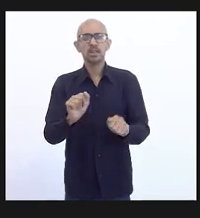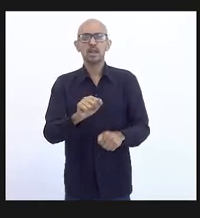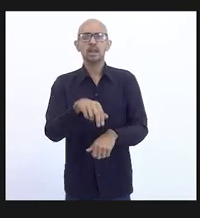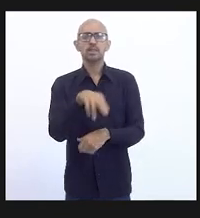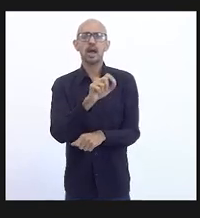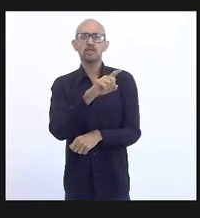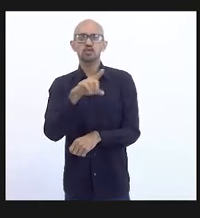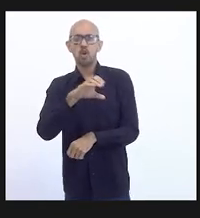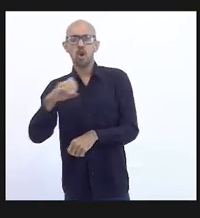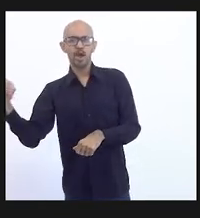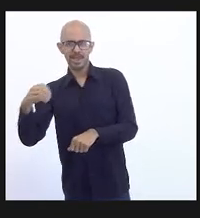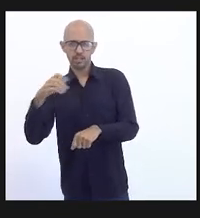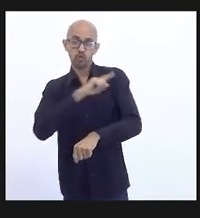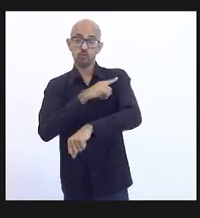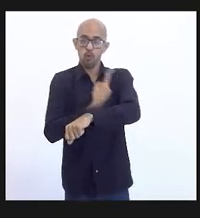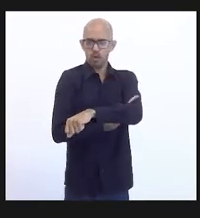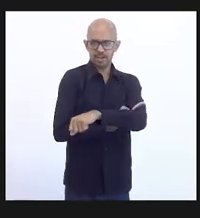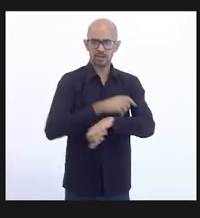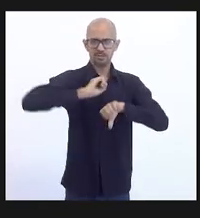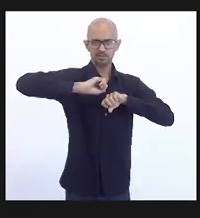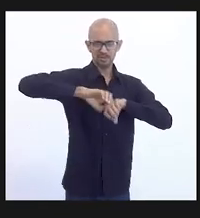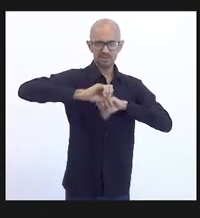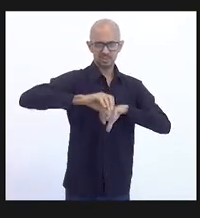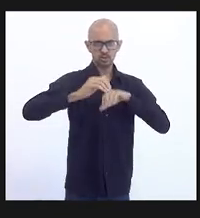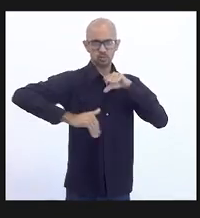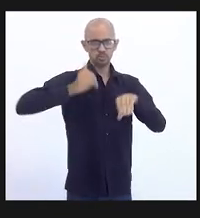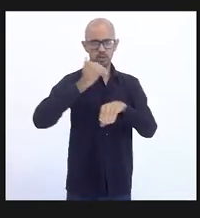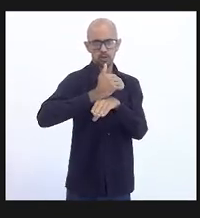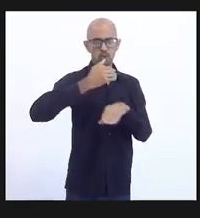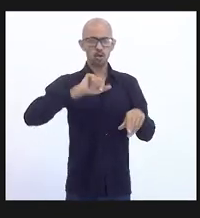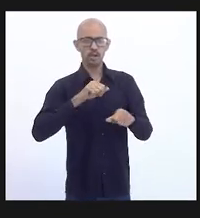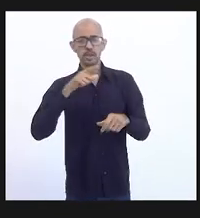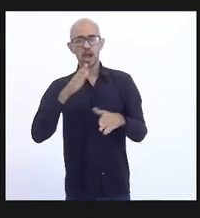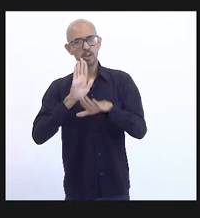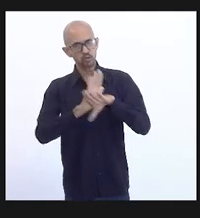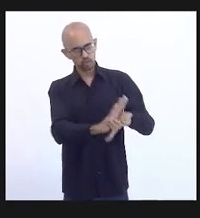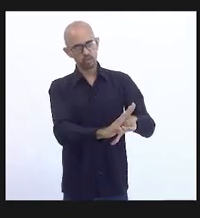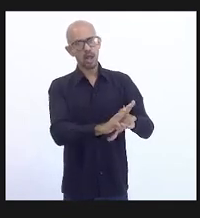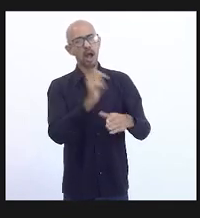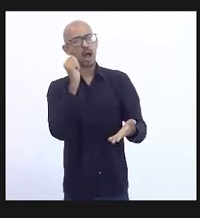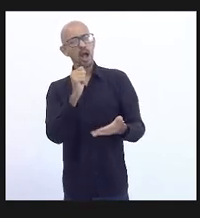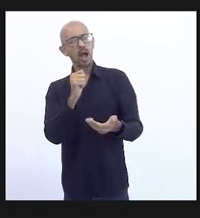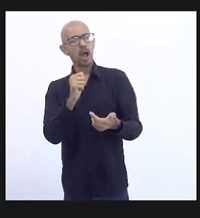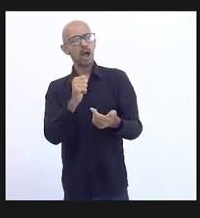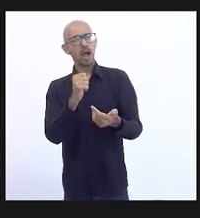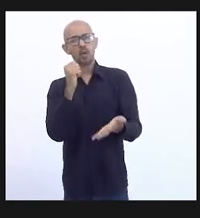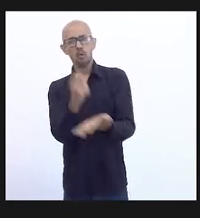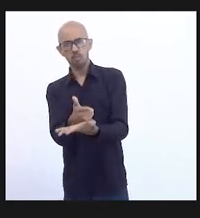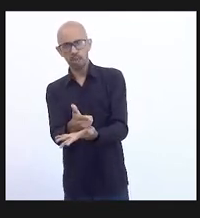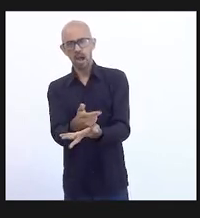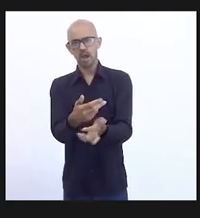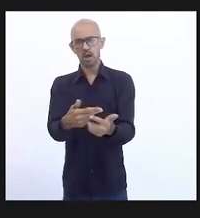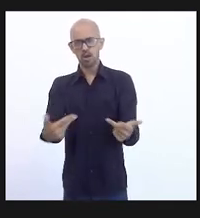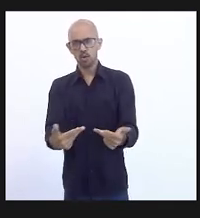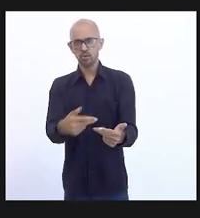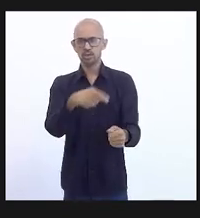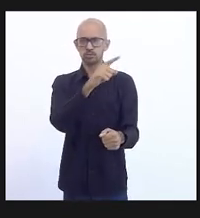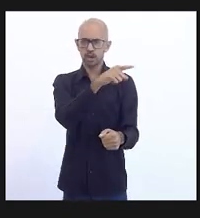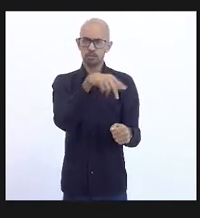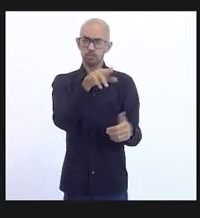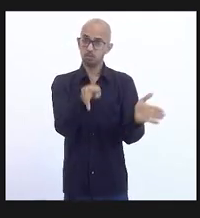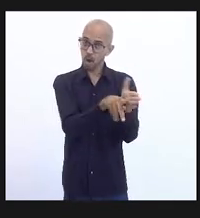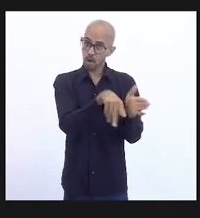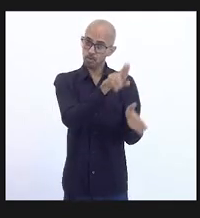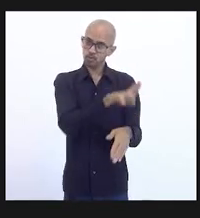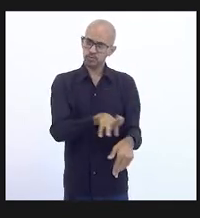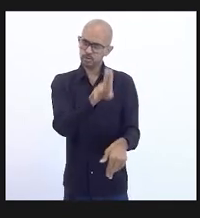que assumiu, inclusive, de ajudar na aquisição de uma sede para a UESO, que a gente entende que com a incorporação esse compromisso passa